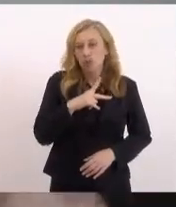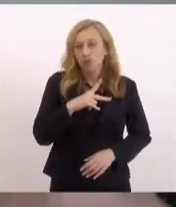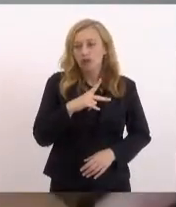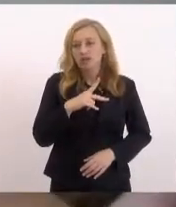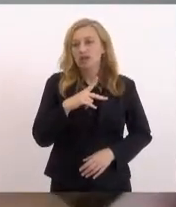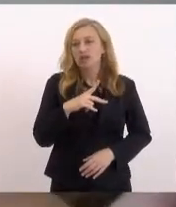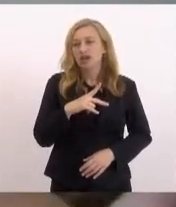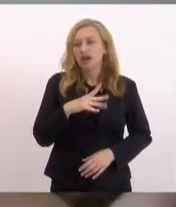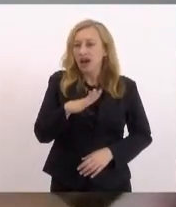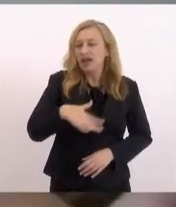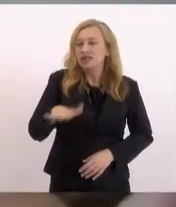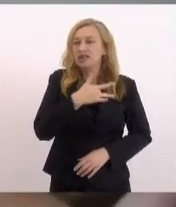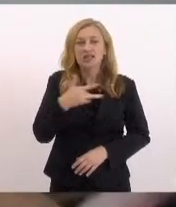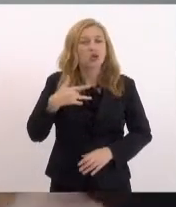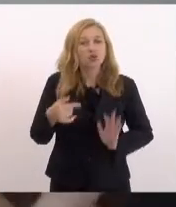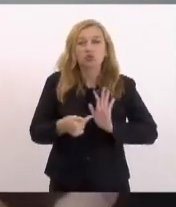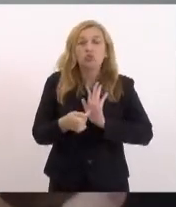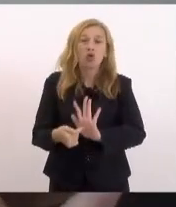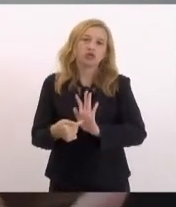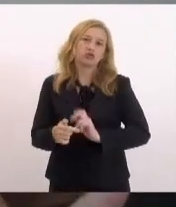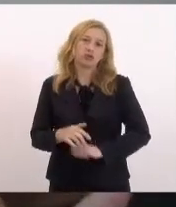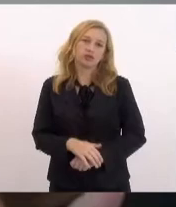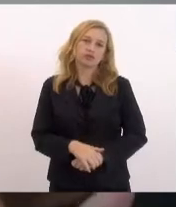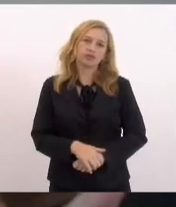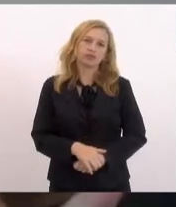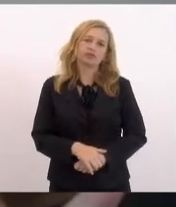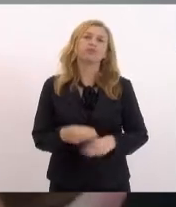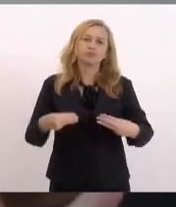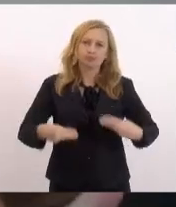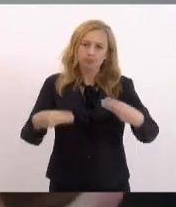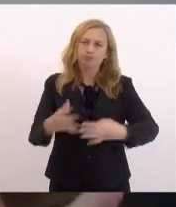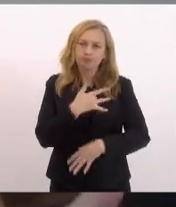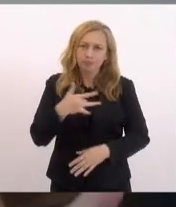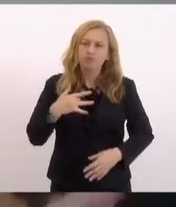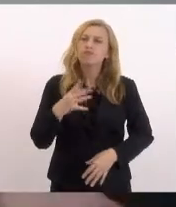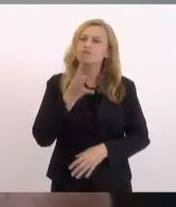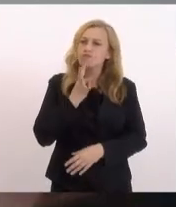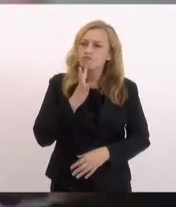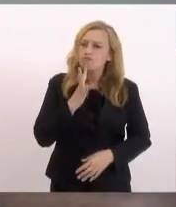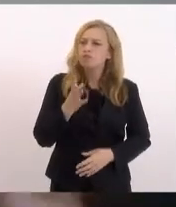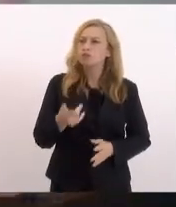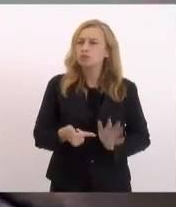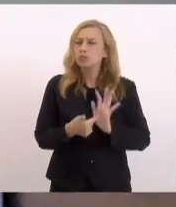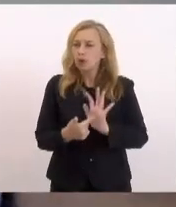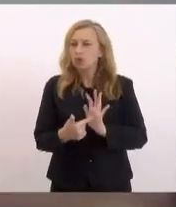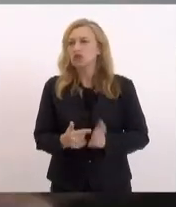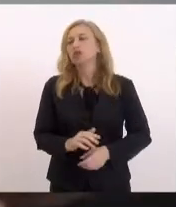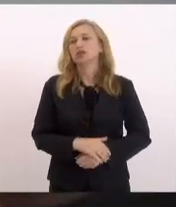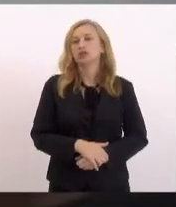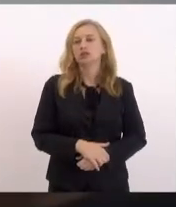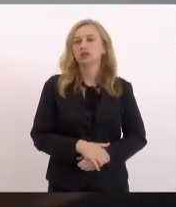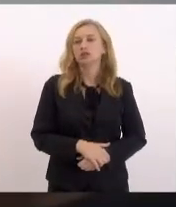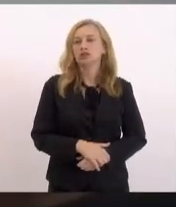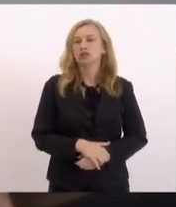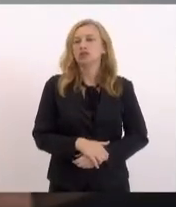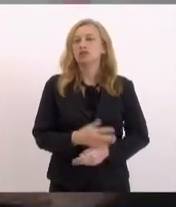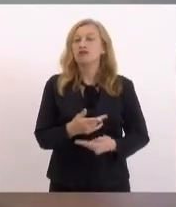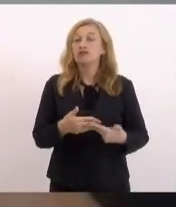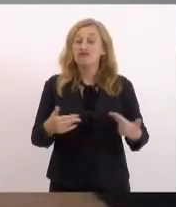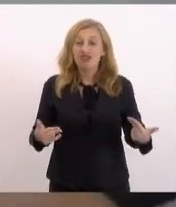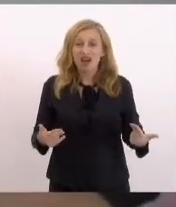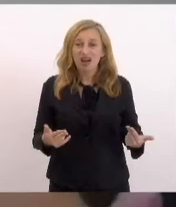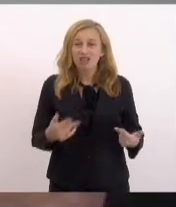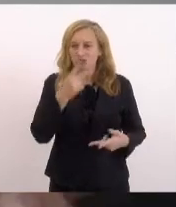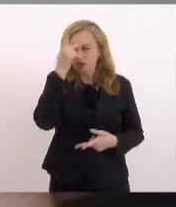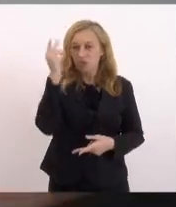Estado e do país. O próprio Ministério da Saúde reconhece isso, que é ele que contribuiu para tantos discursos negacionistas,